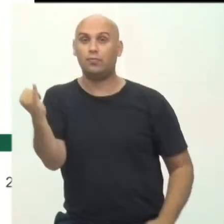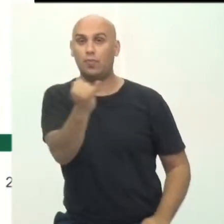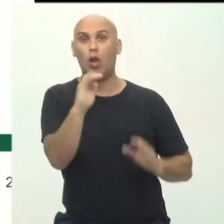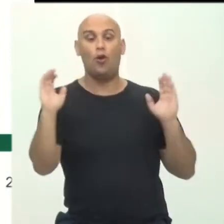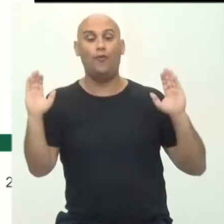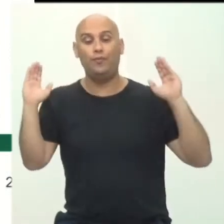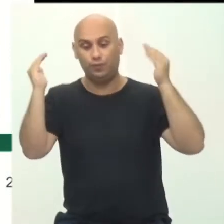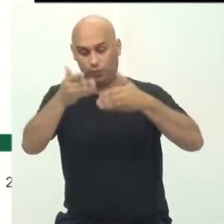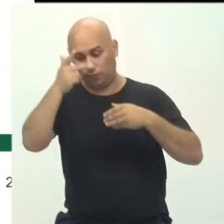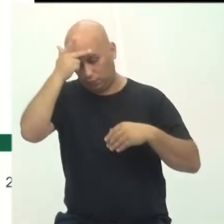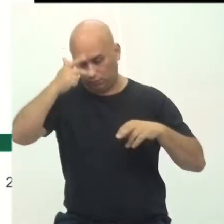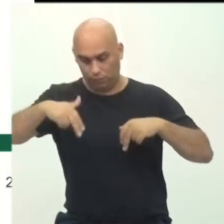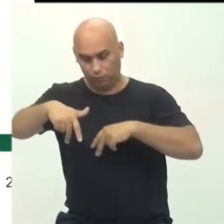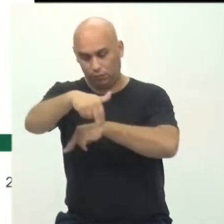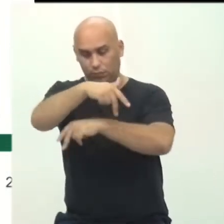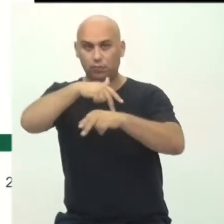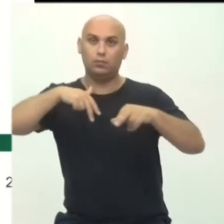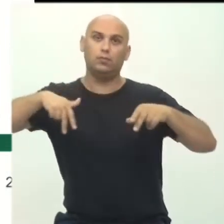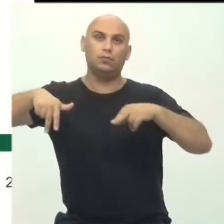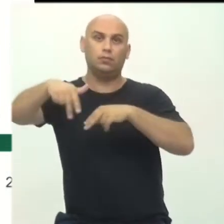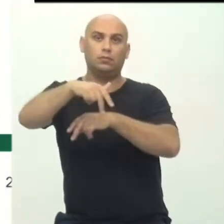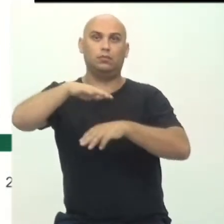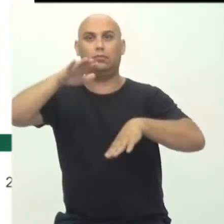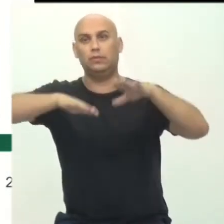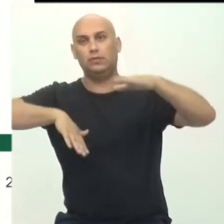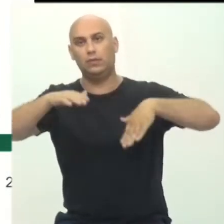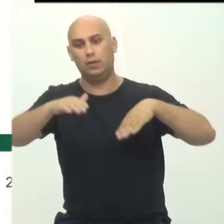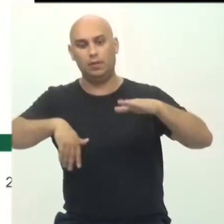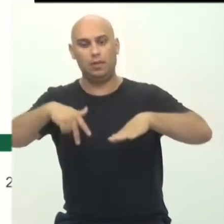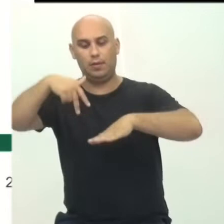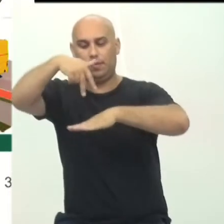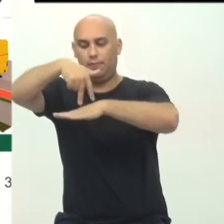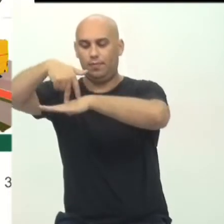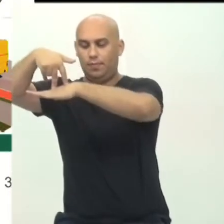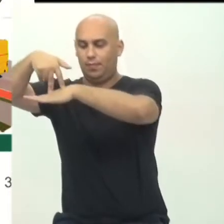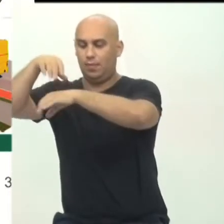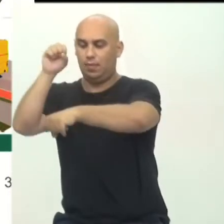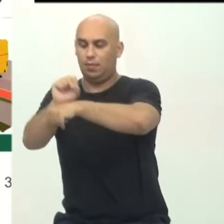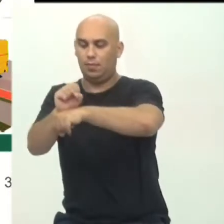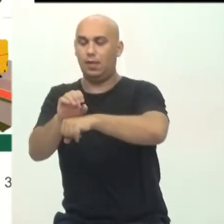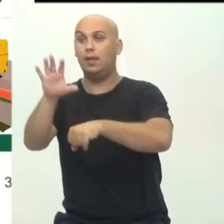do pedestre mesmo, que é onde ele vai pegar o transporte público.